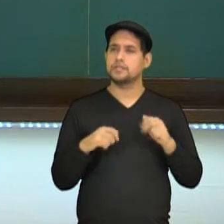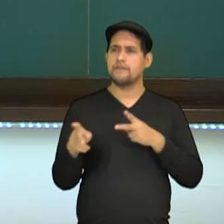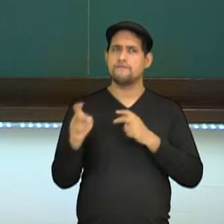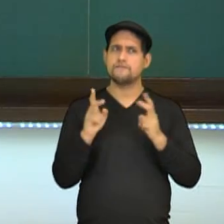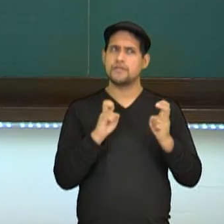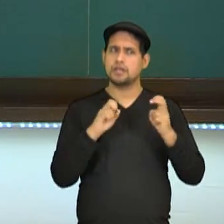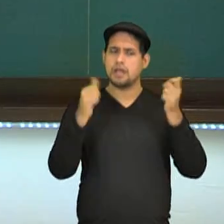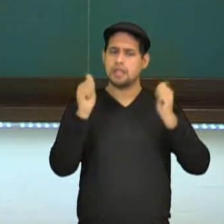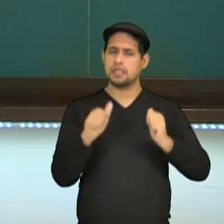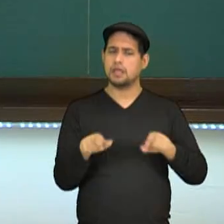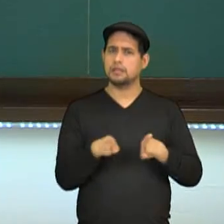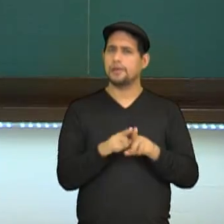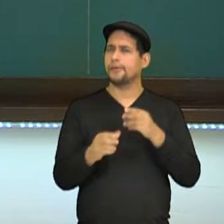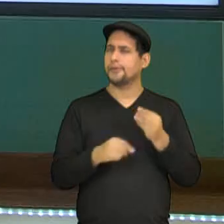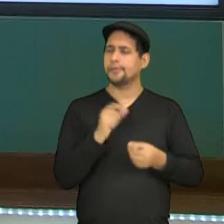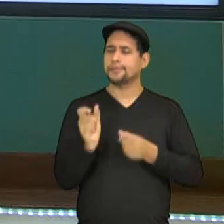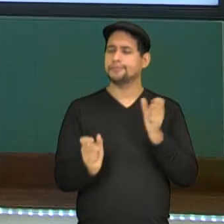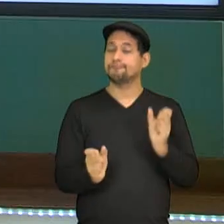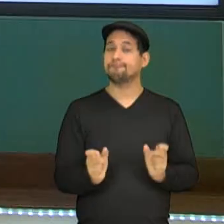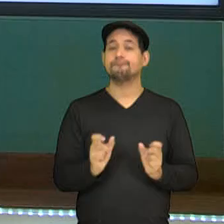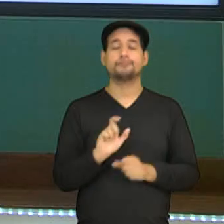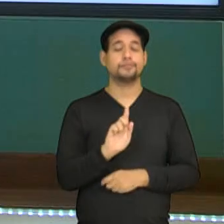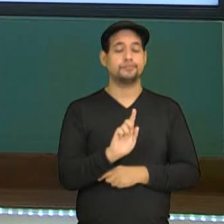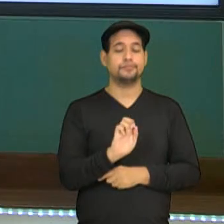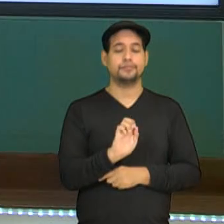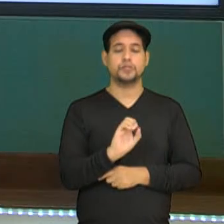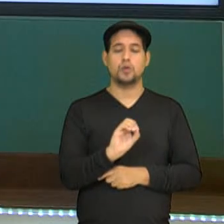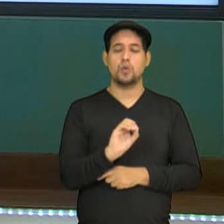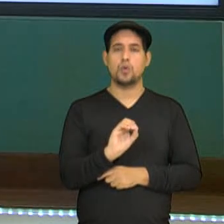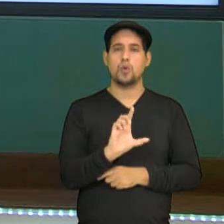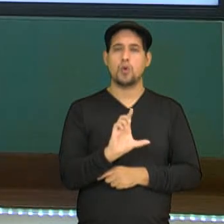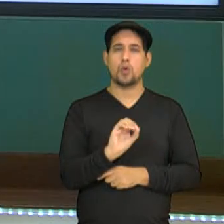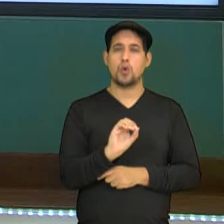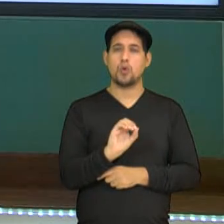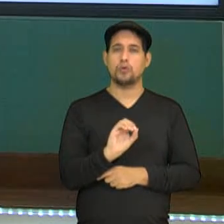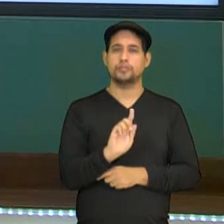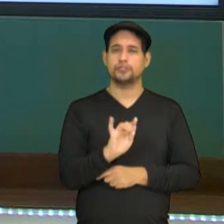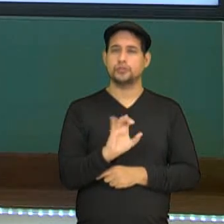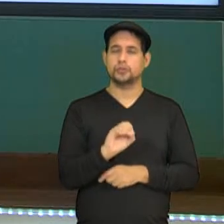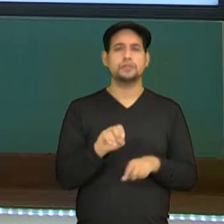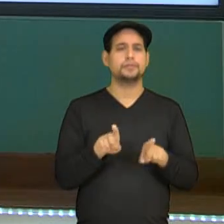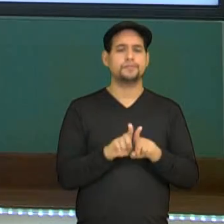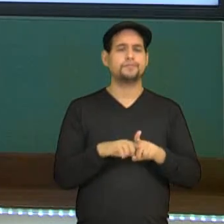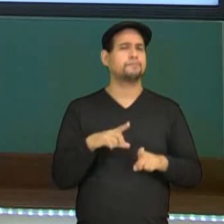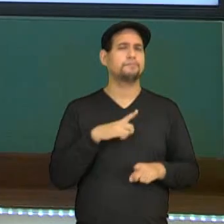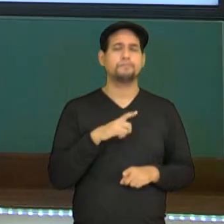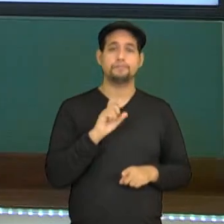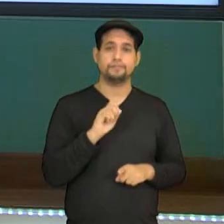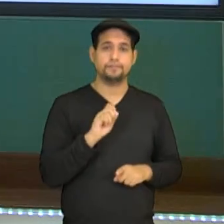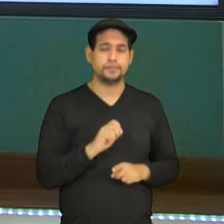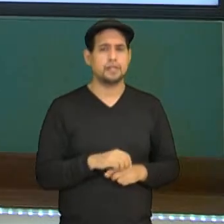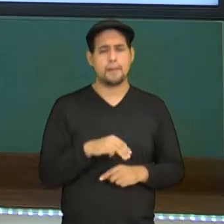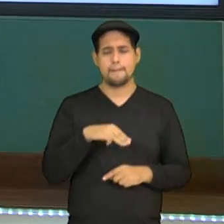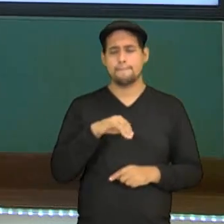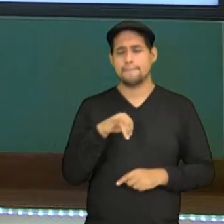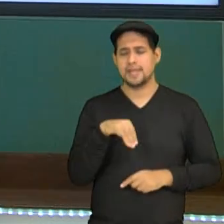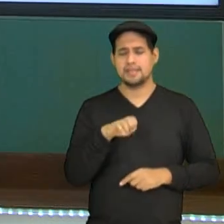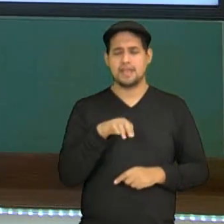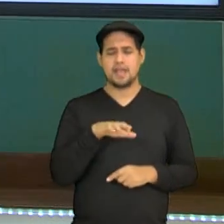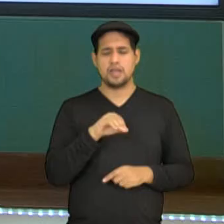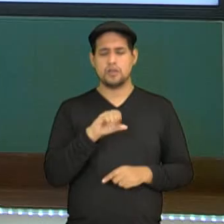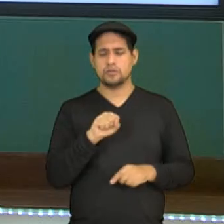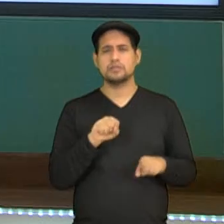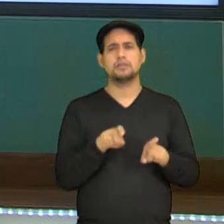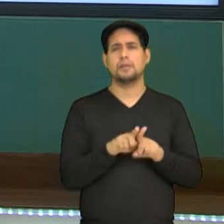e analisado dentro do seu aspecto geológico. Dentro desse aspecto geológico, nós também temos minérios, também temos